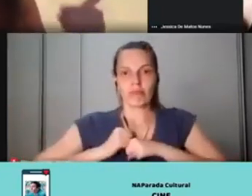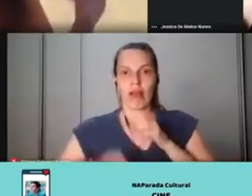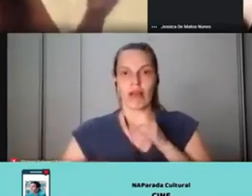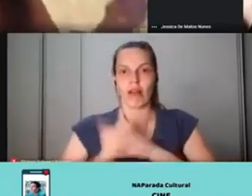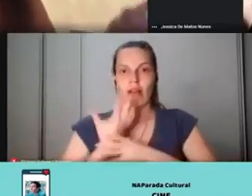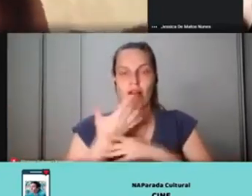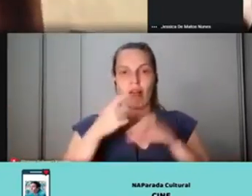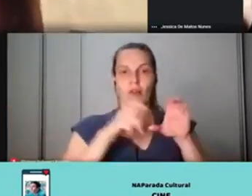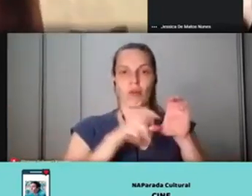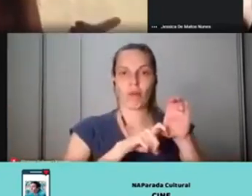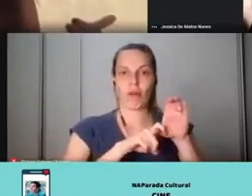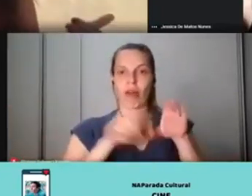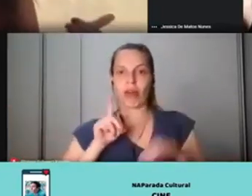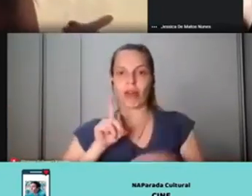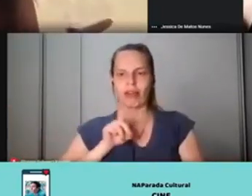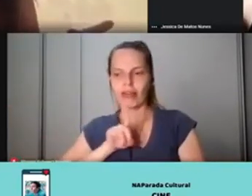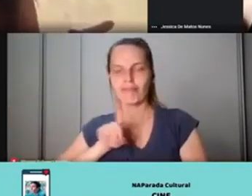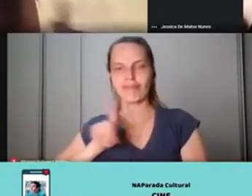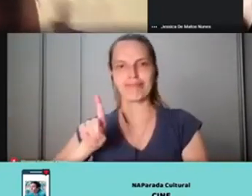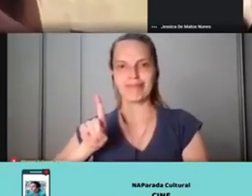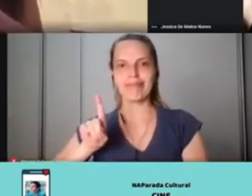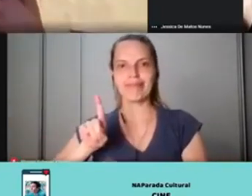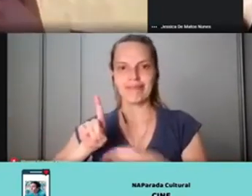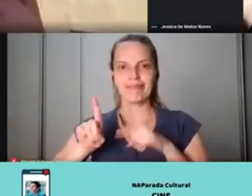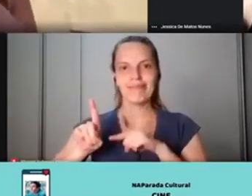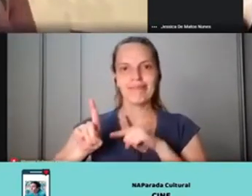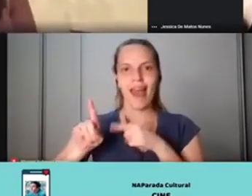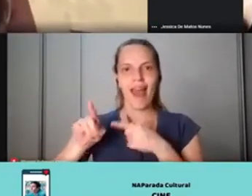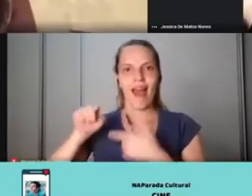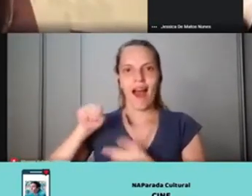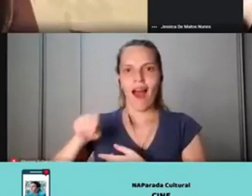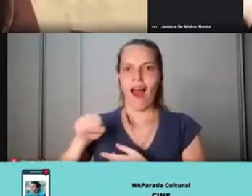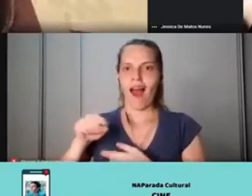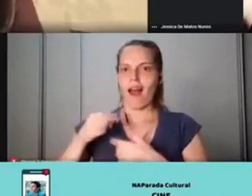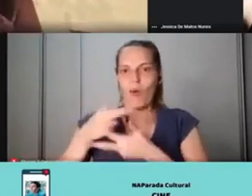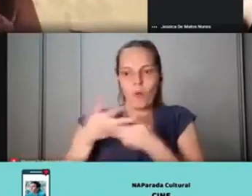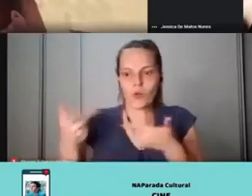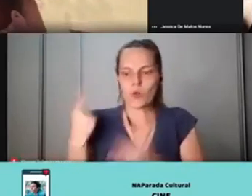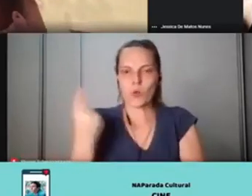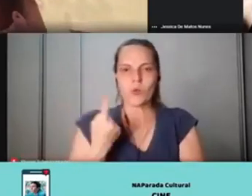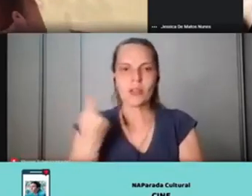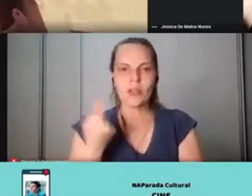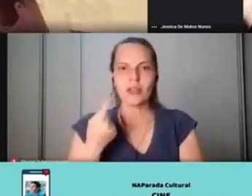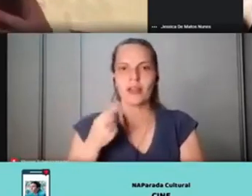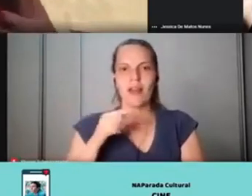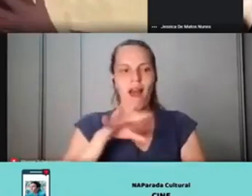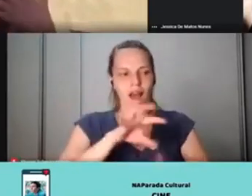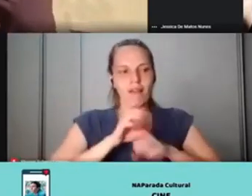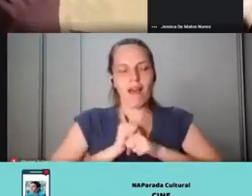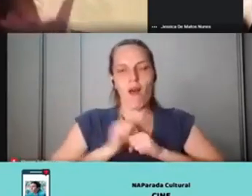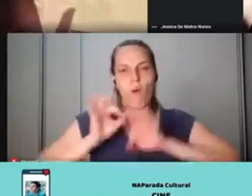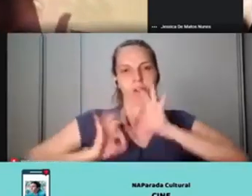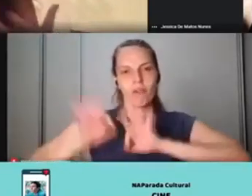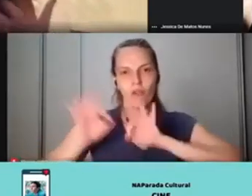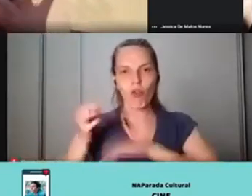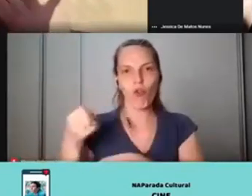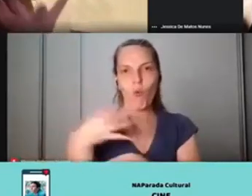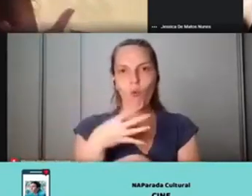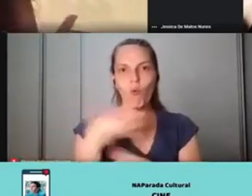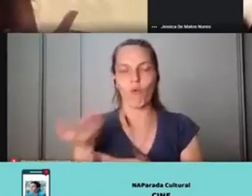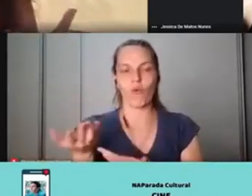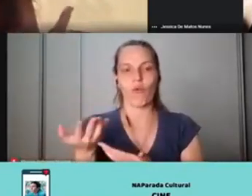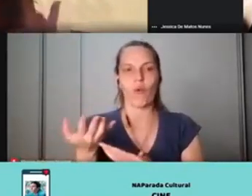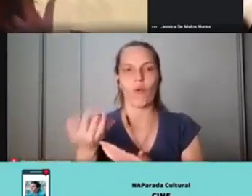por exemplo, a organização, né? E é super importante, né? Como, por exemplo, te experimentar com